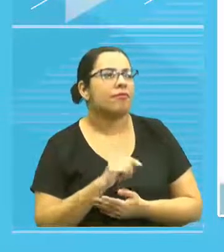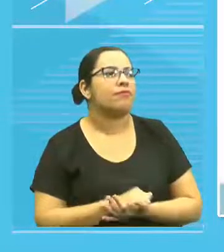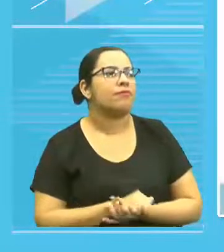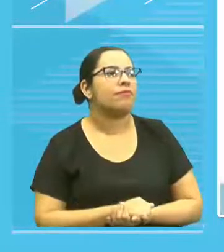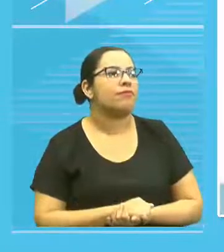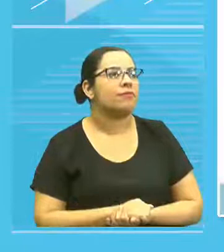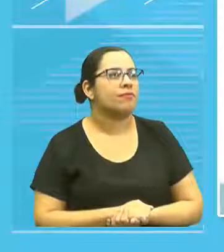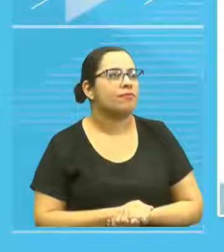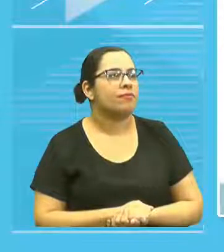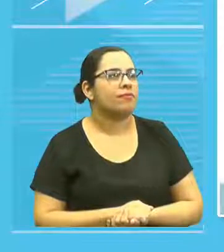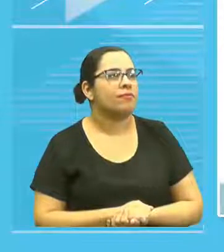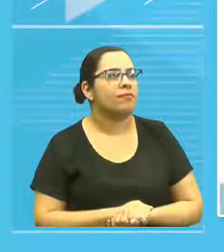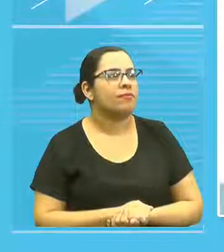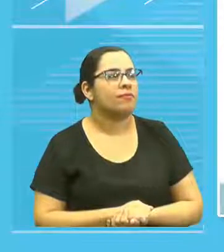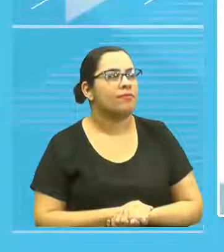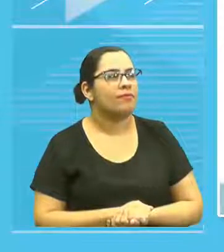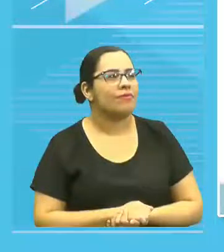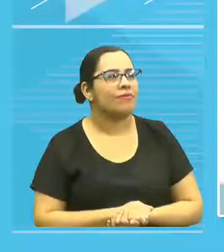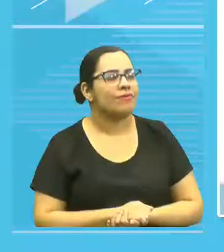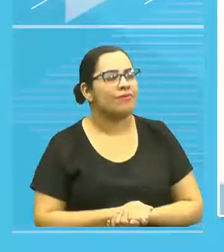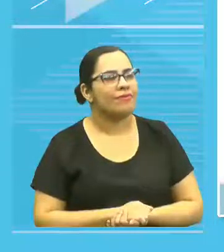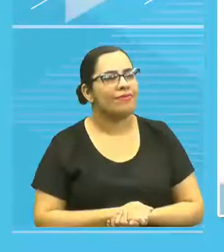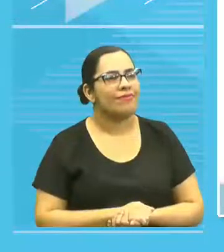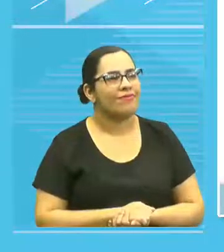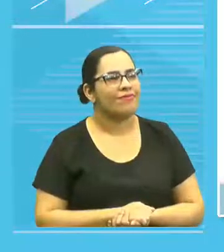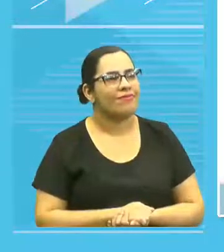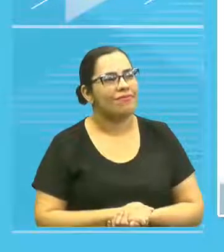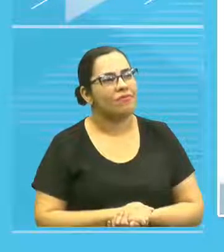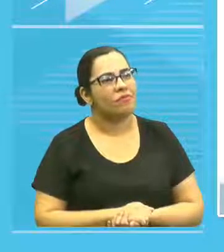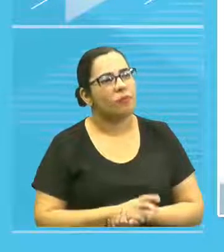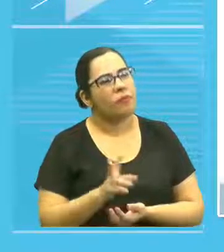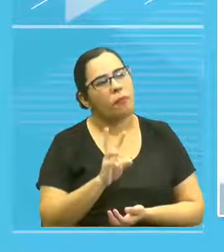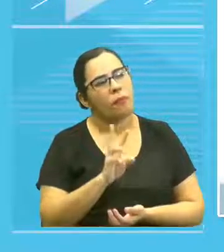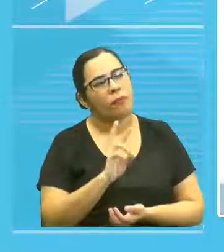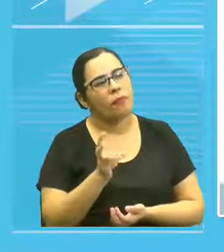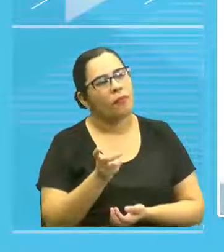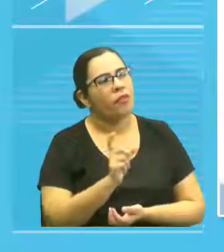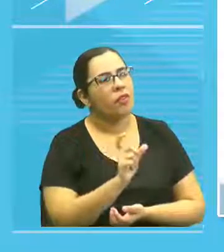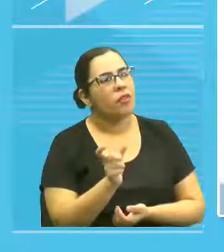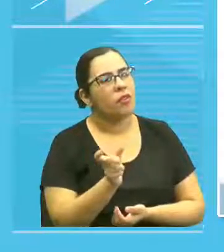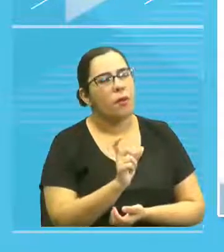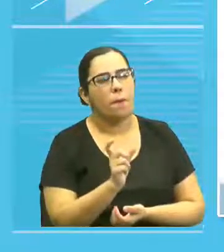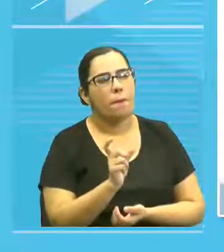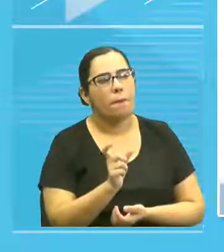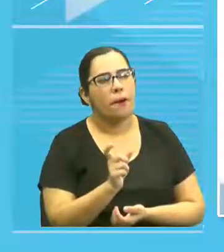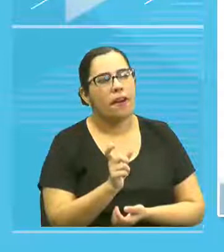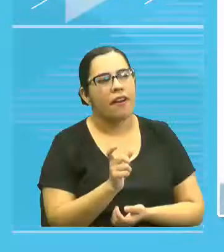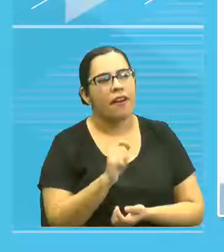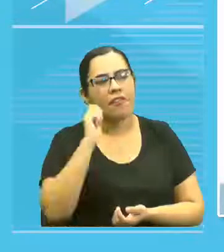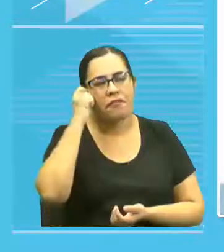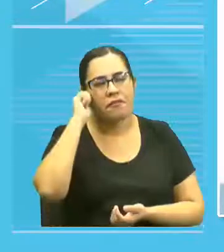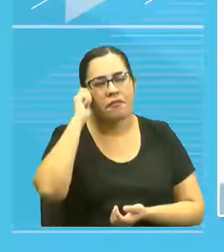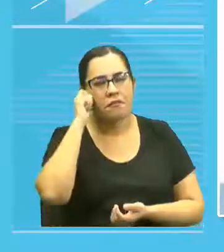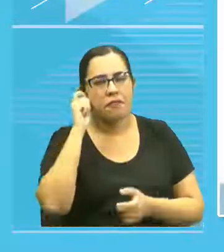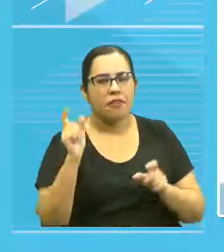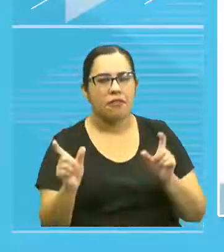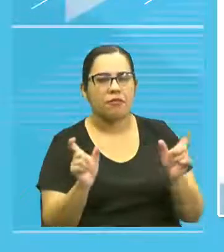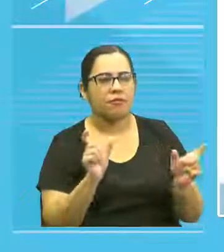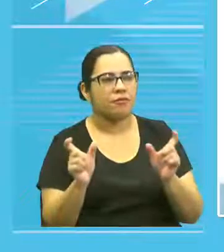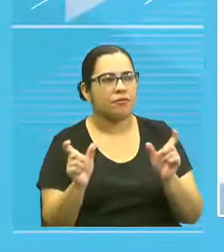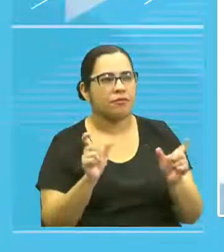cavalheiro outro é um cavaleiro o meu filho escolha